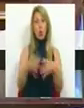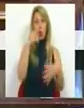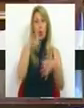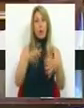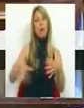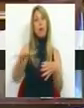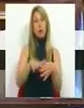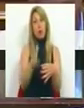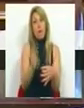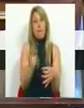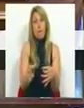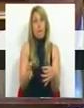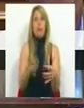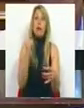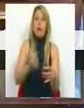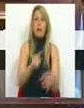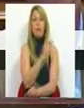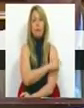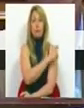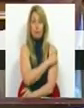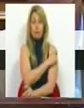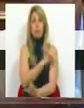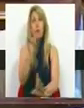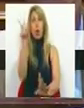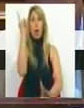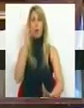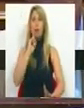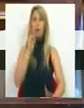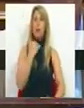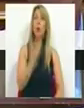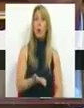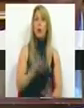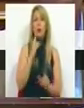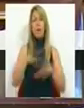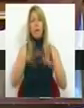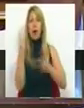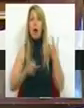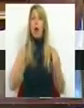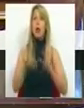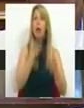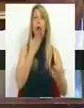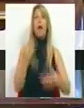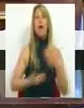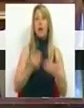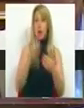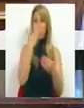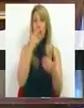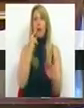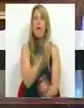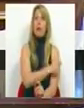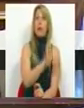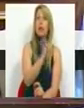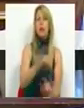determinada vacina. Devem ser os especialistas a analisar a eficácia e a segurança das vacinas e não uma qualquer